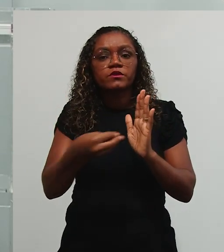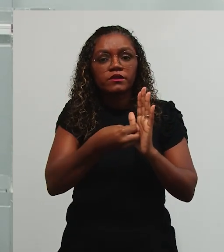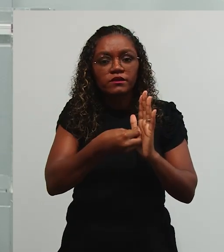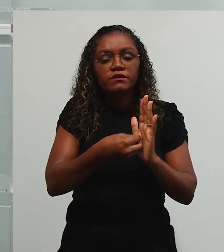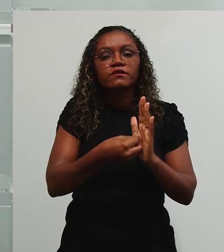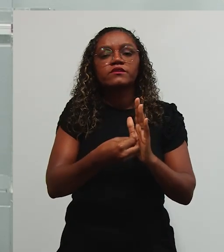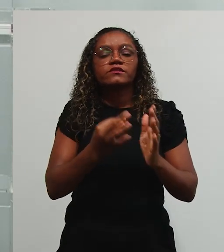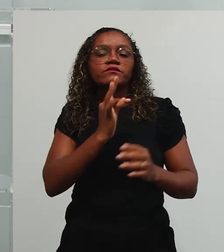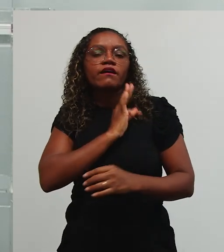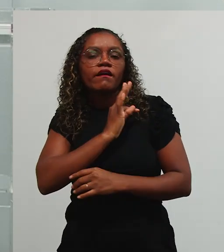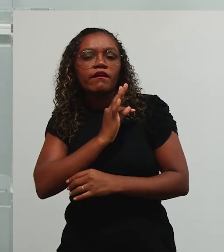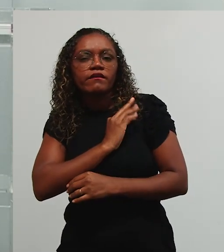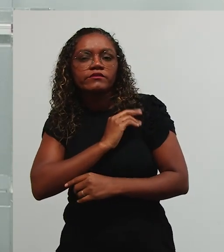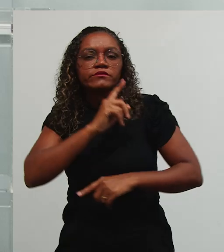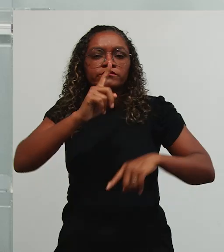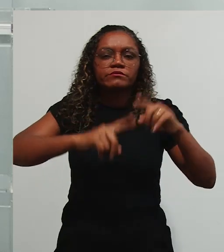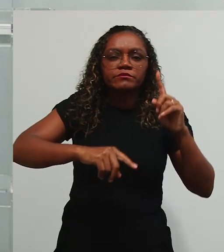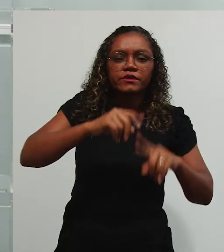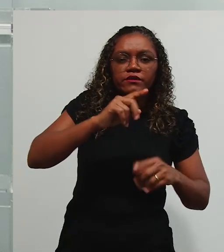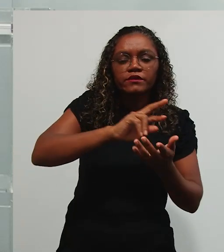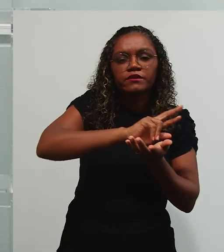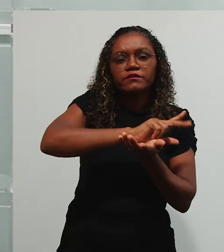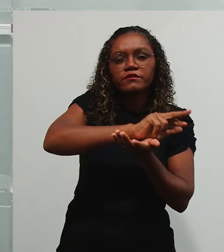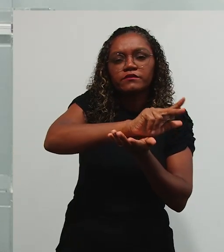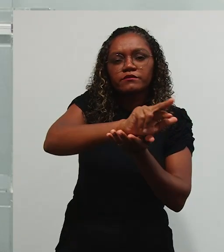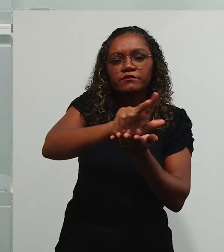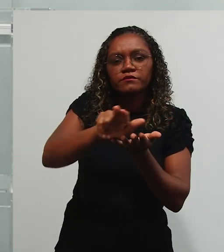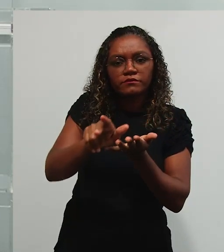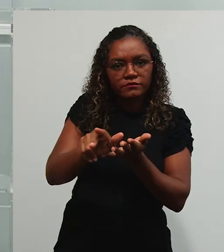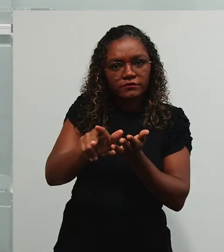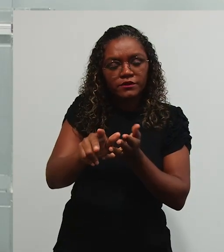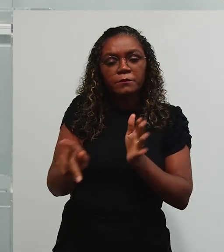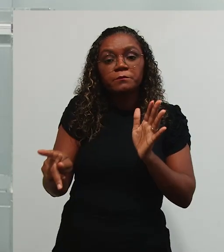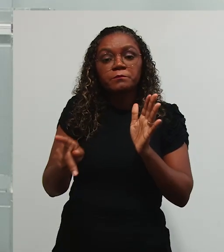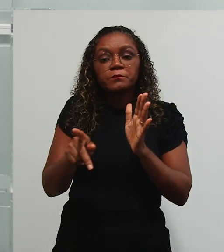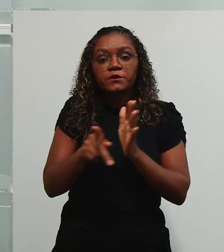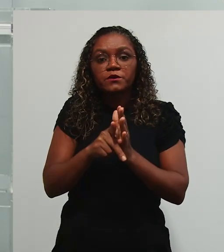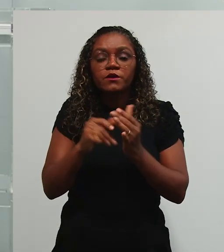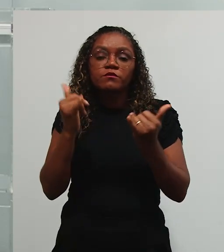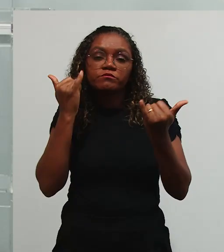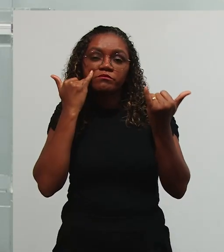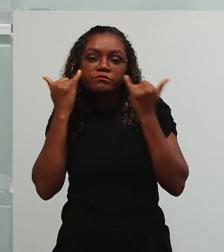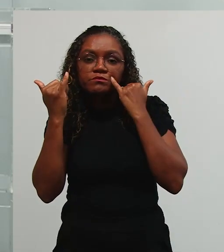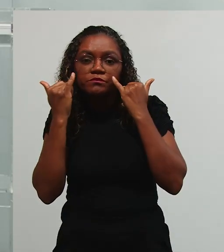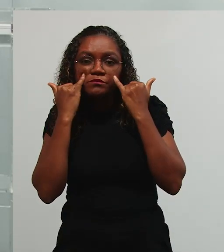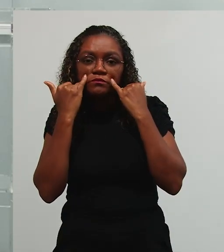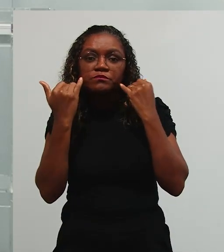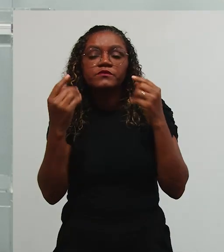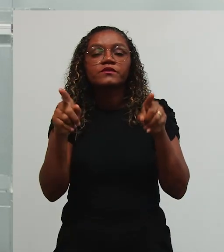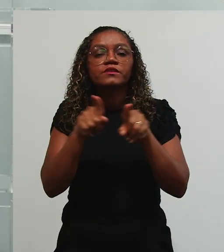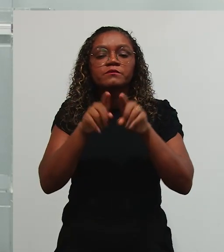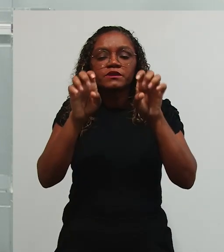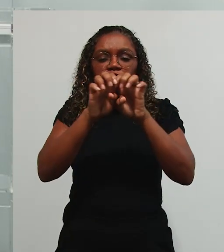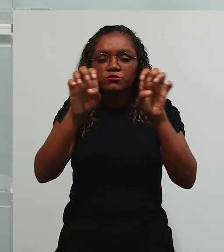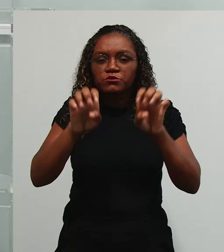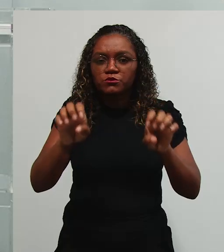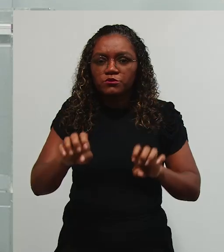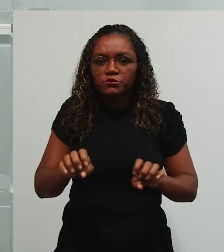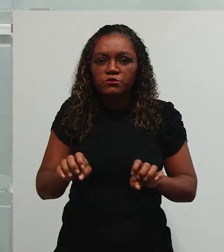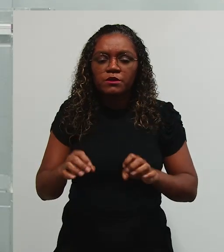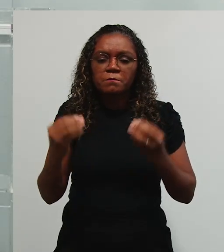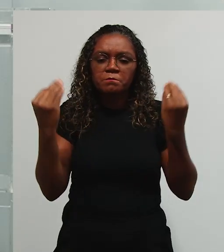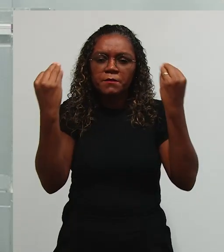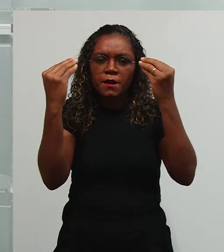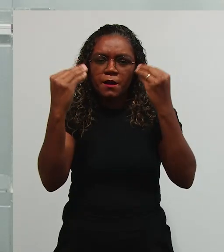que é a técnica, quais são os instrumentos de construção dos dados e de estruturação do trabalho. tá? Então,